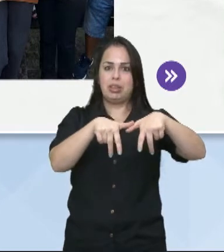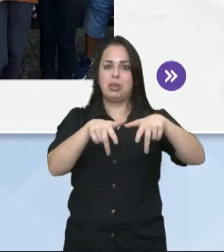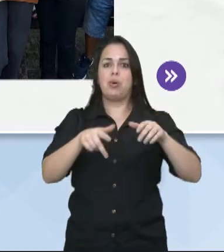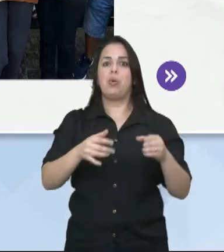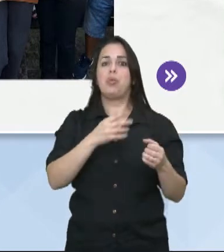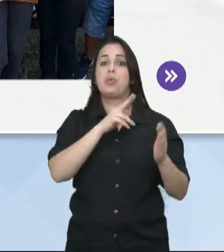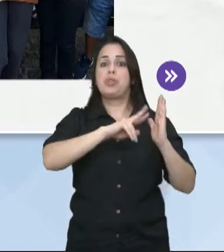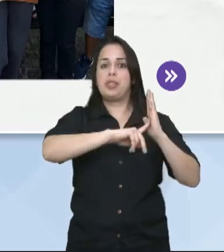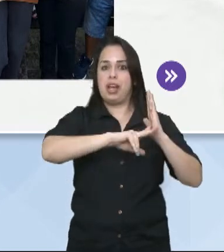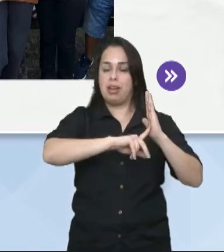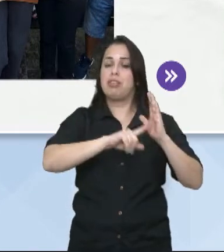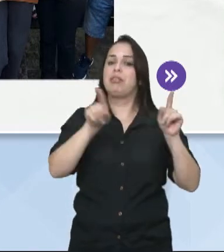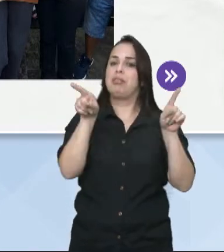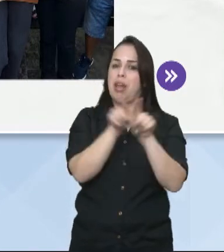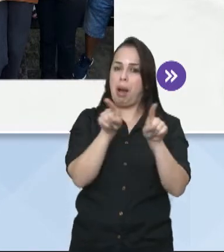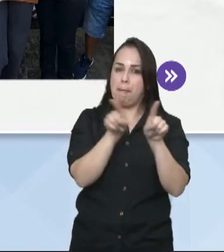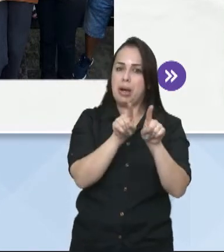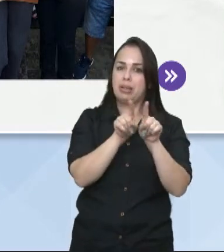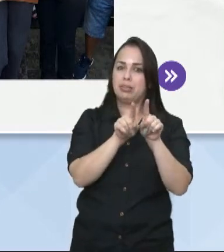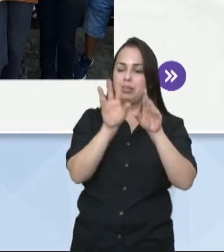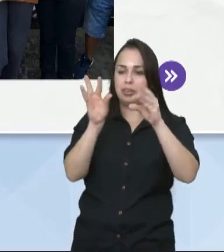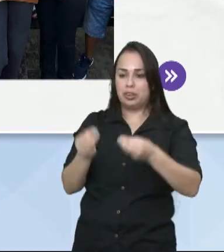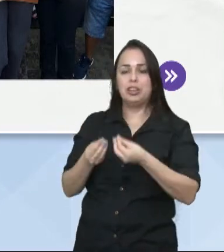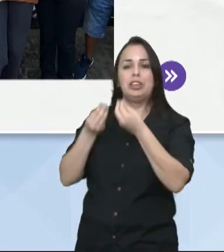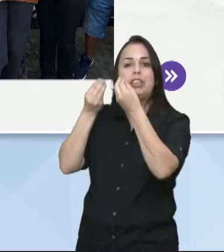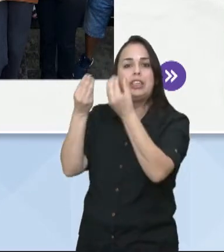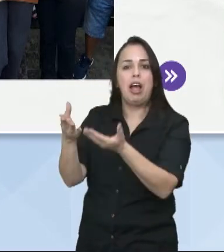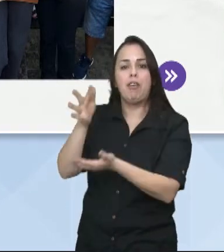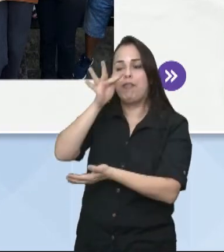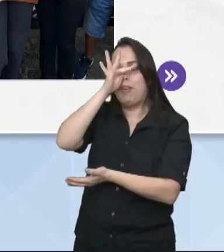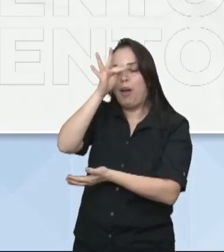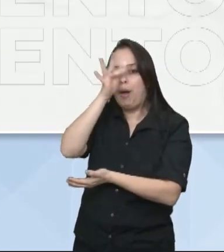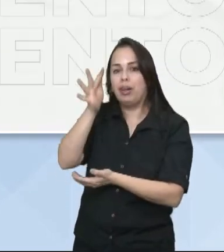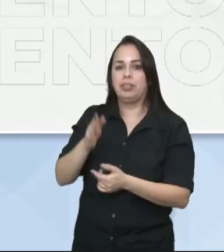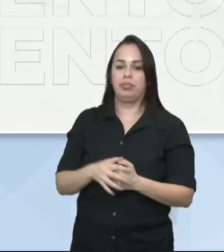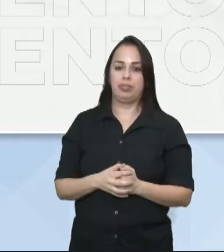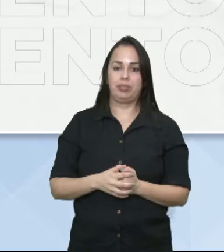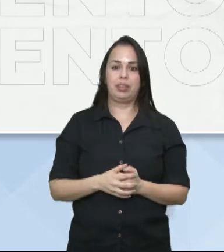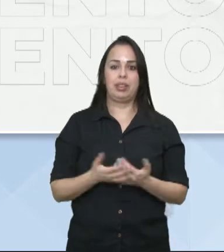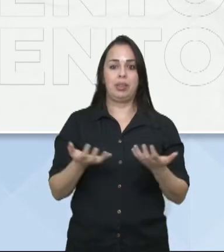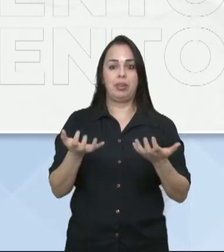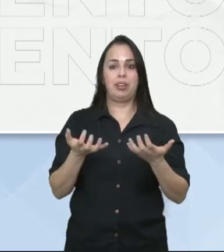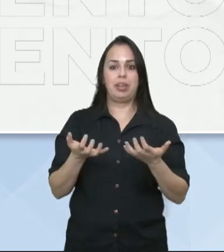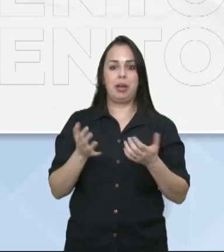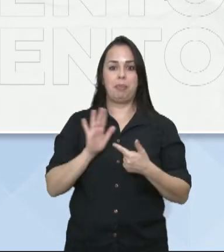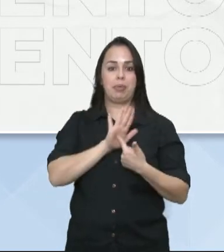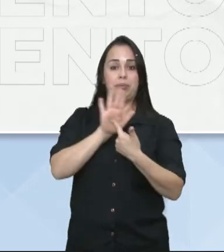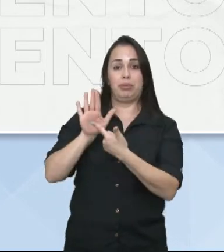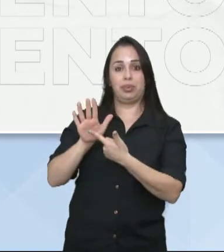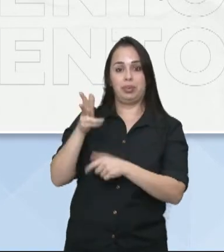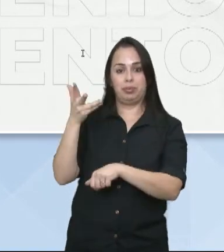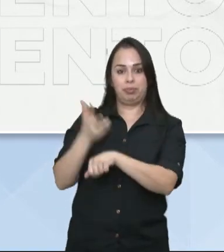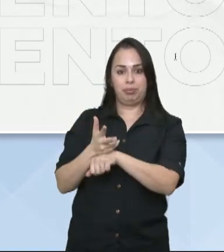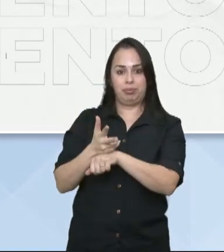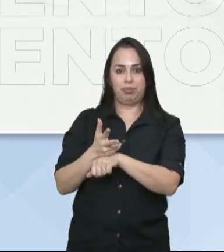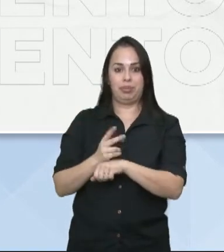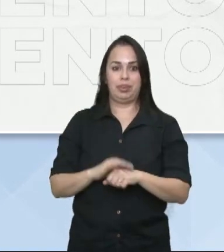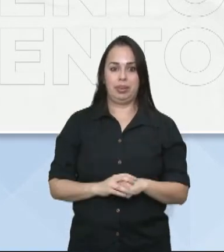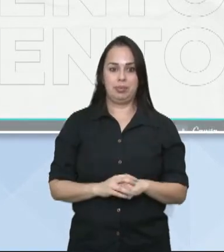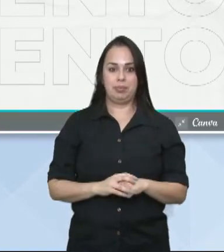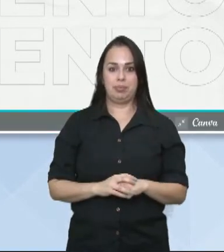O sindicato também lá foi dado flores. E eu quero pôr esse vídeo aqui. Nossa saída